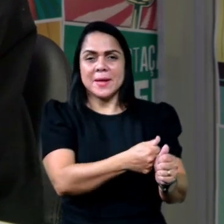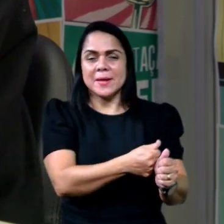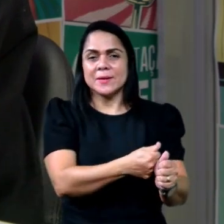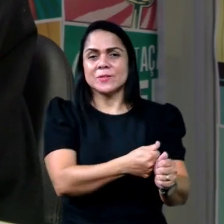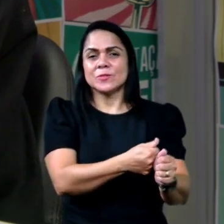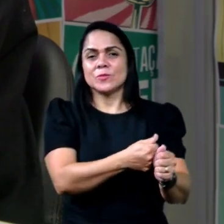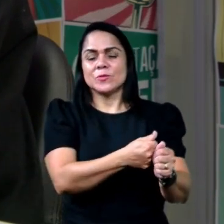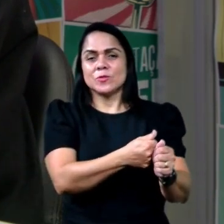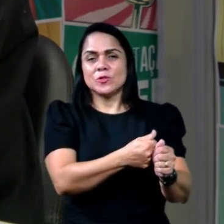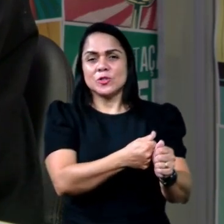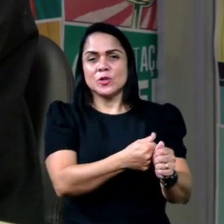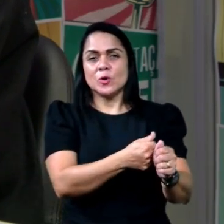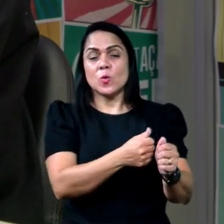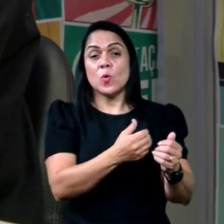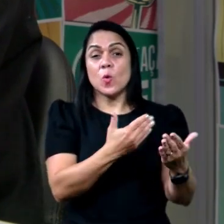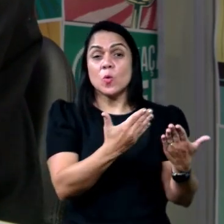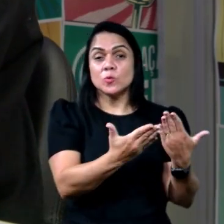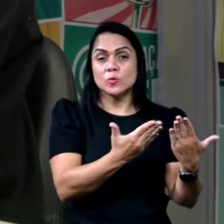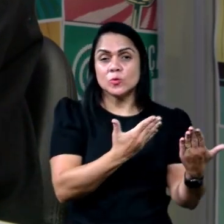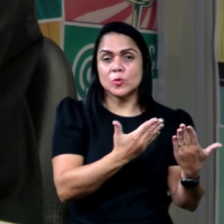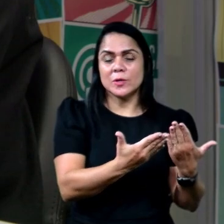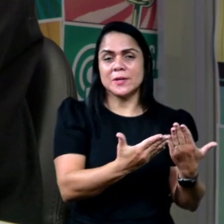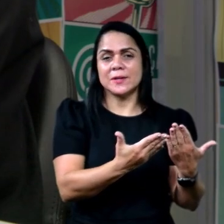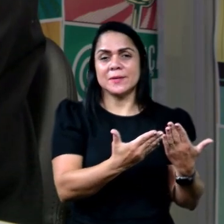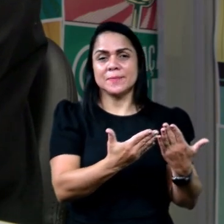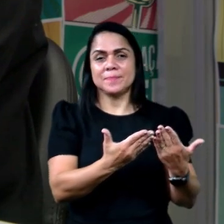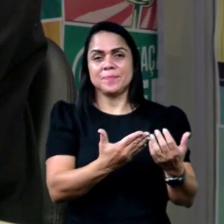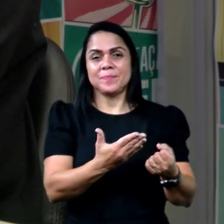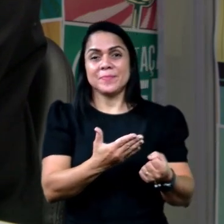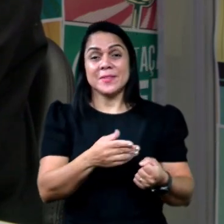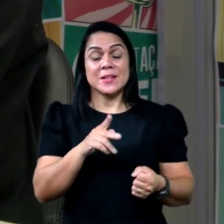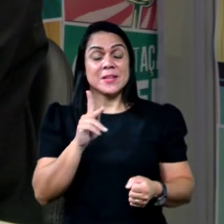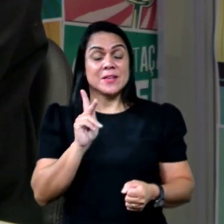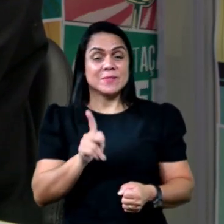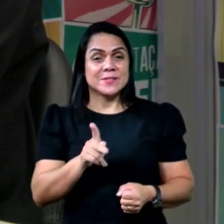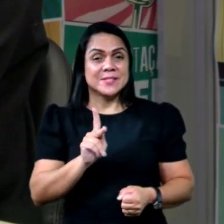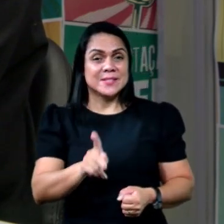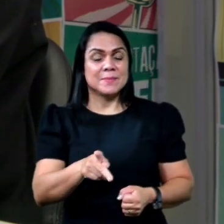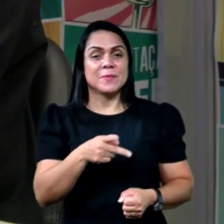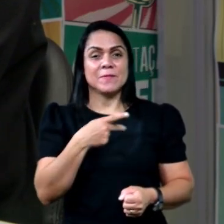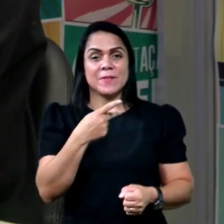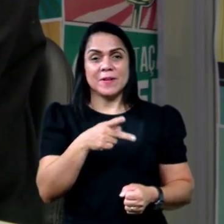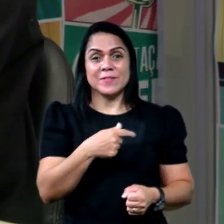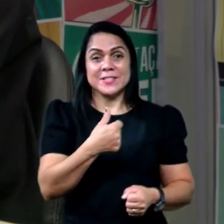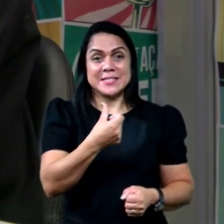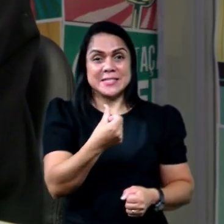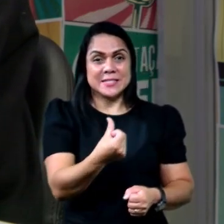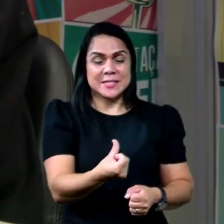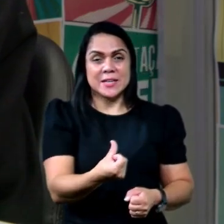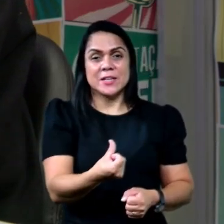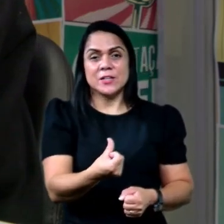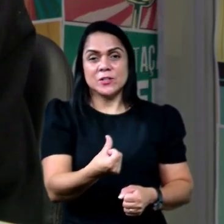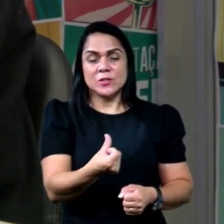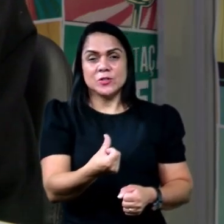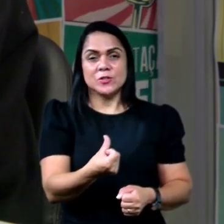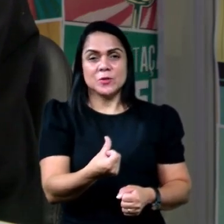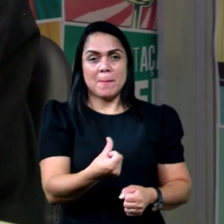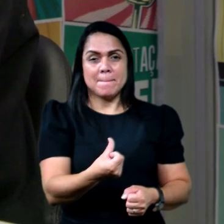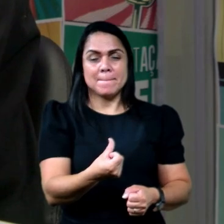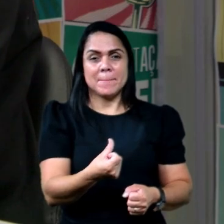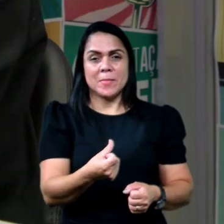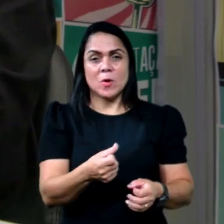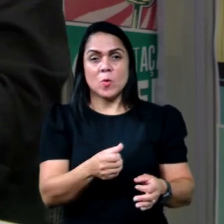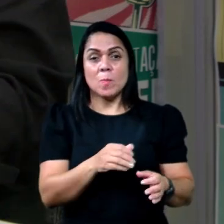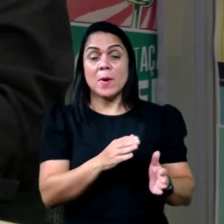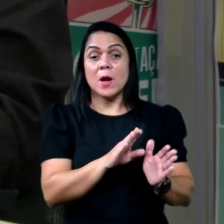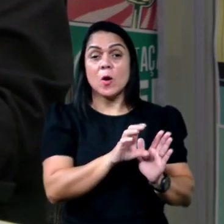o aluno que entender, eu sempre falava para os meus... Eu tinha 6 monitores para esse projeto. entenda isso como aprendizado para como que é uma